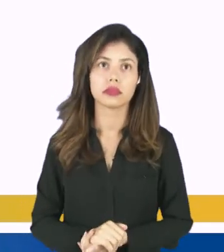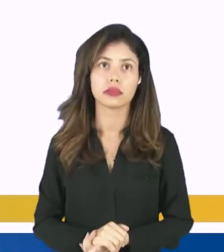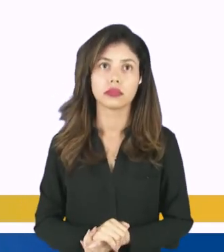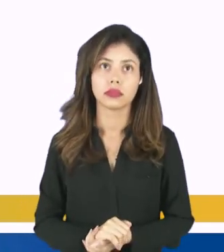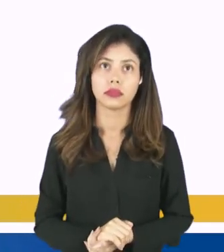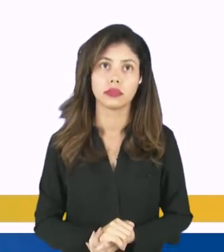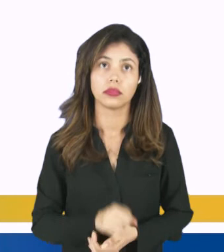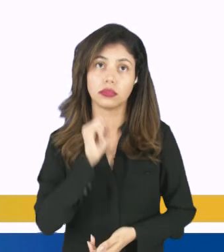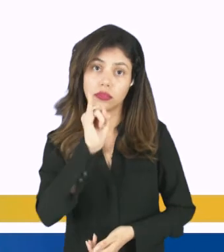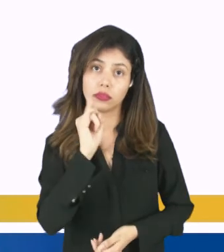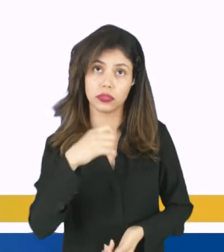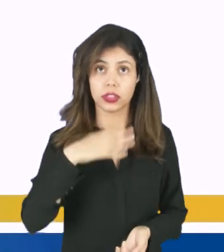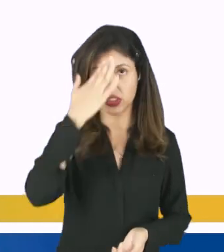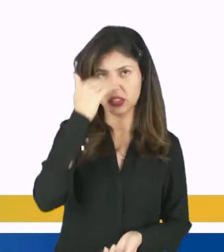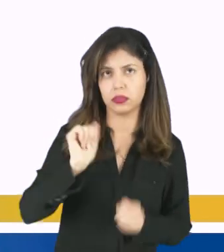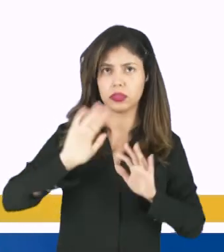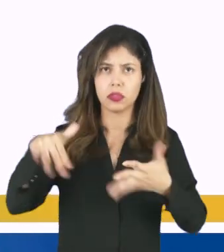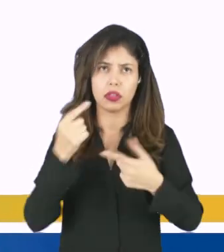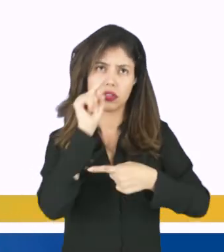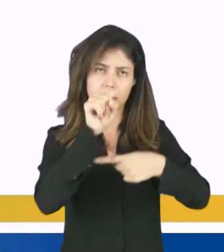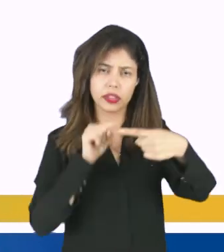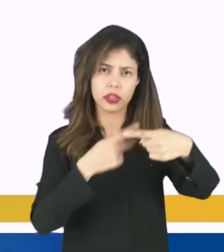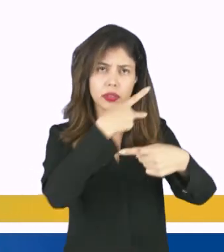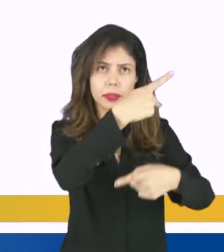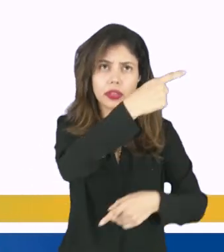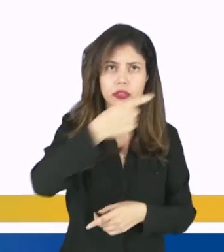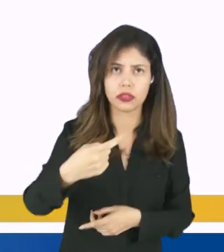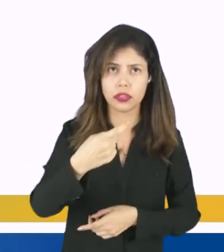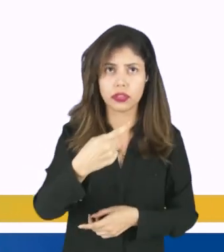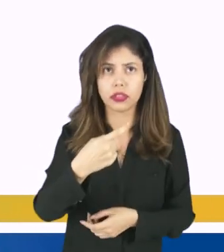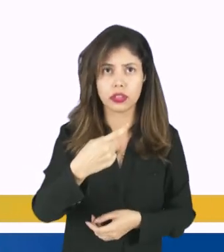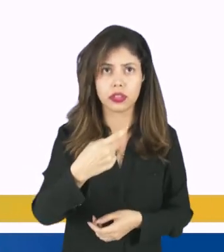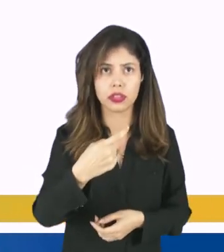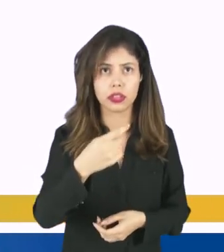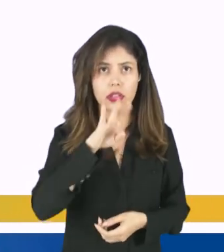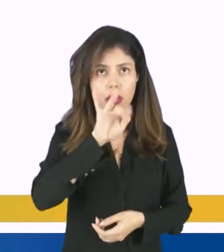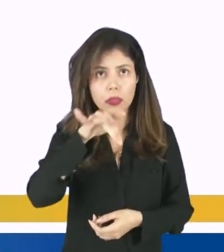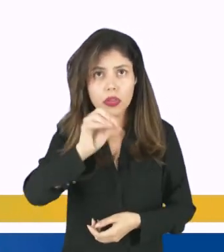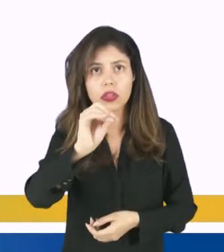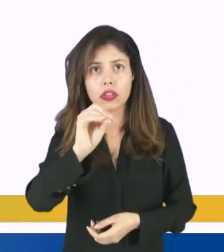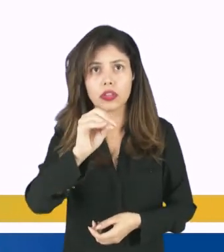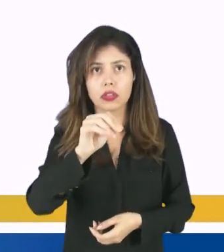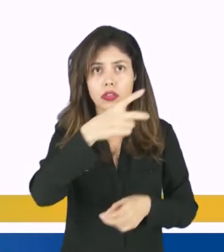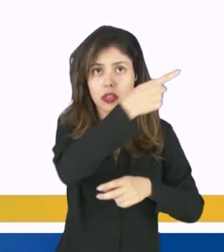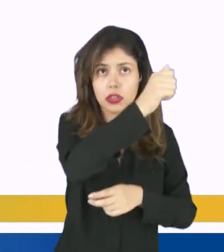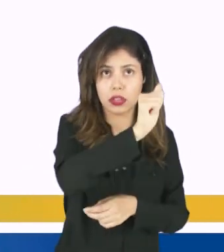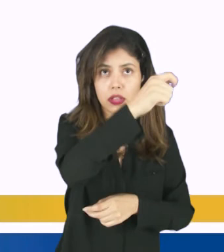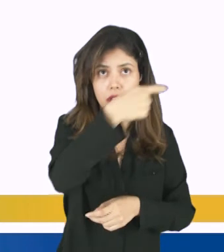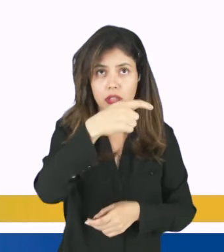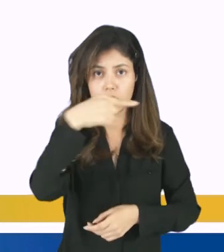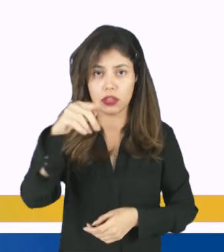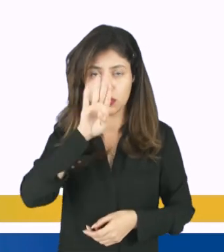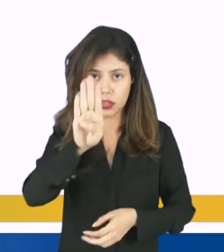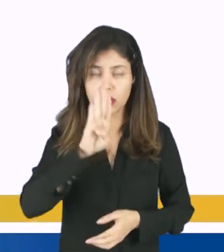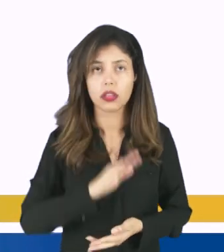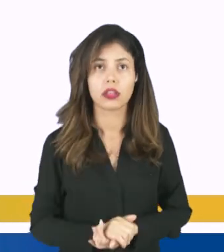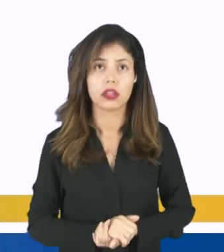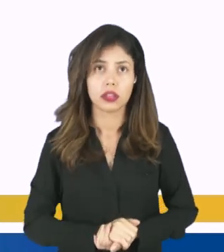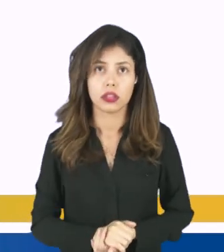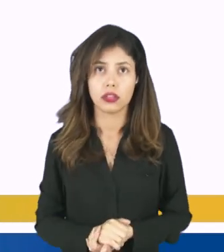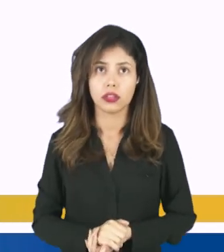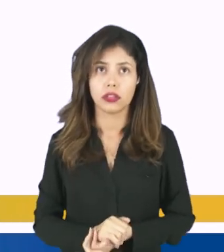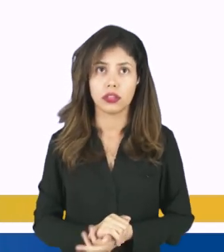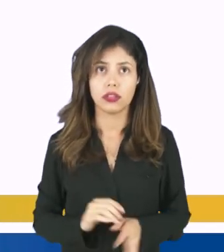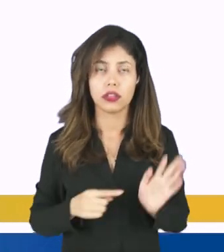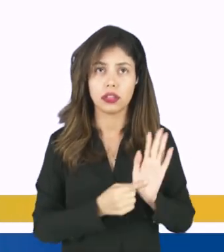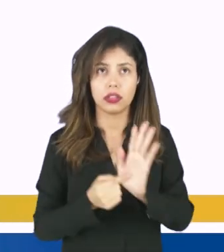a B sobre A, e aí desenvolvendo esse polinômio, nós teremos a seguinte situação, que AX menos